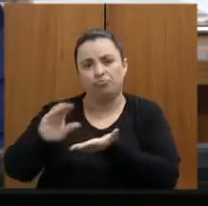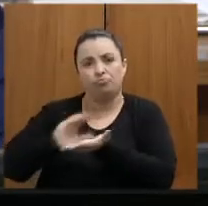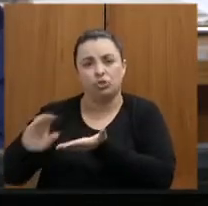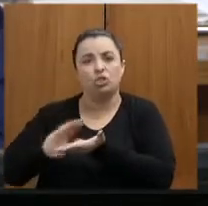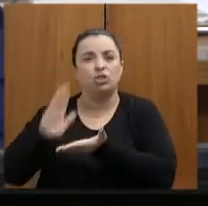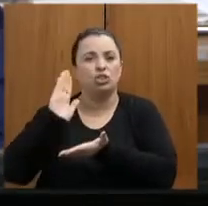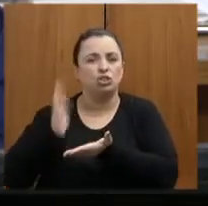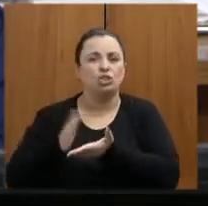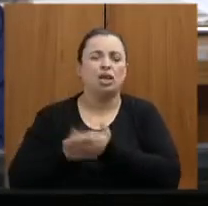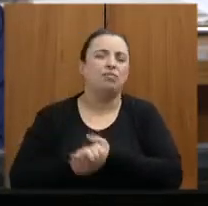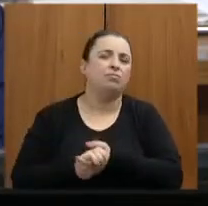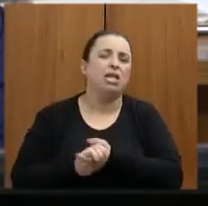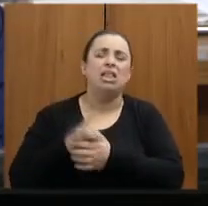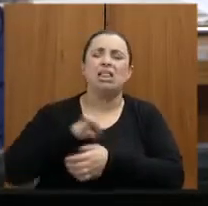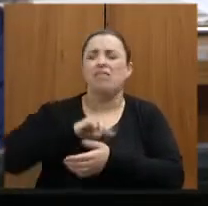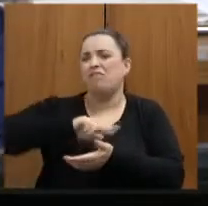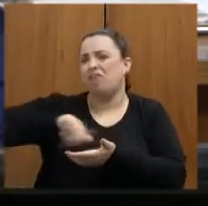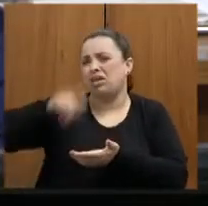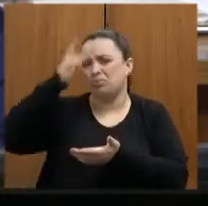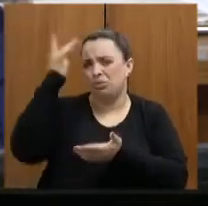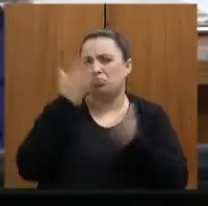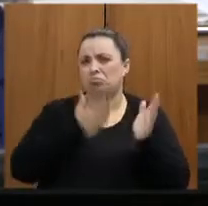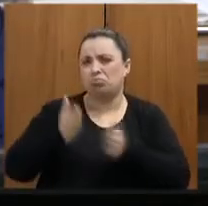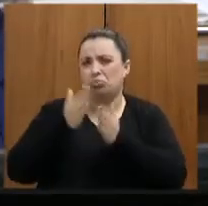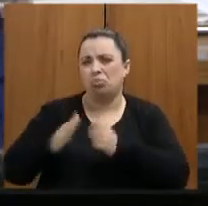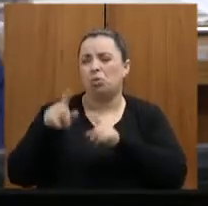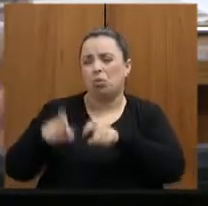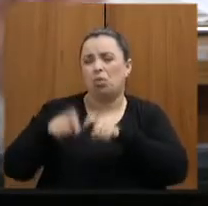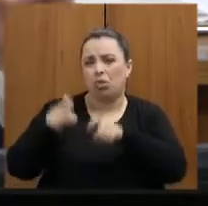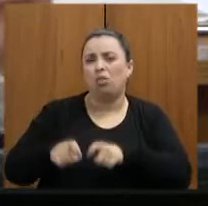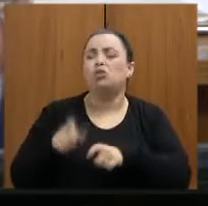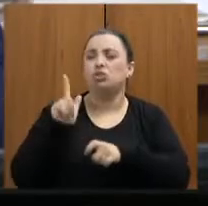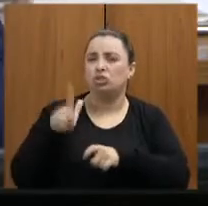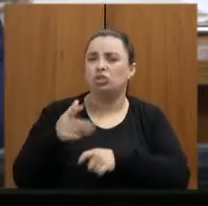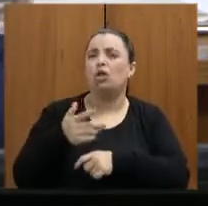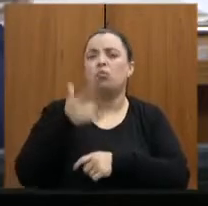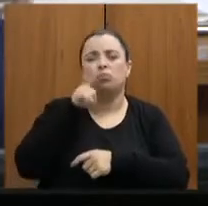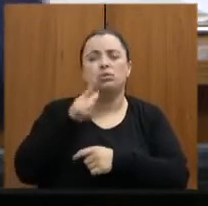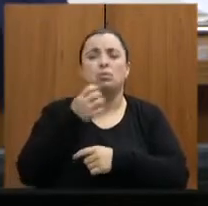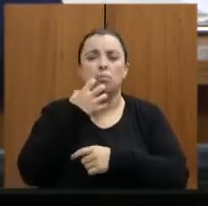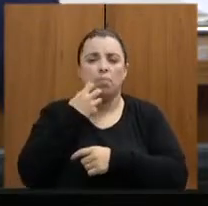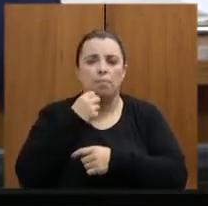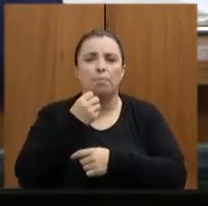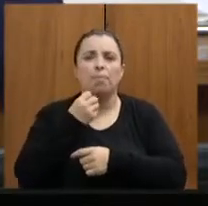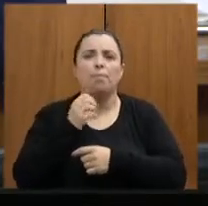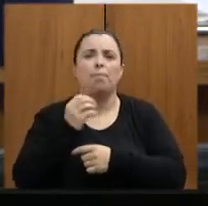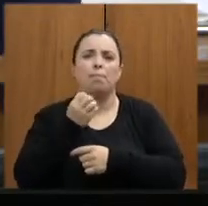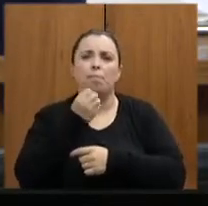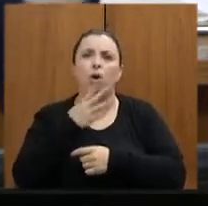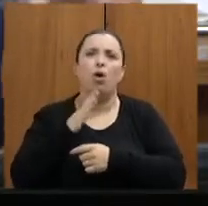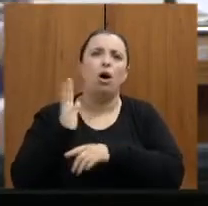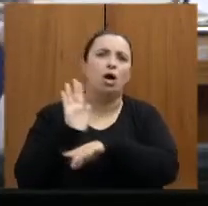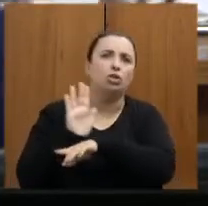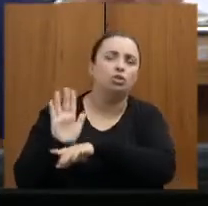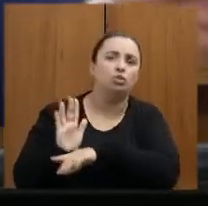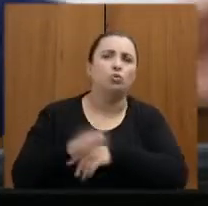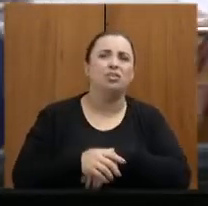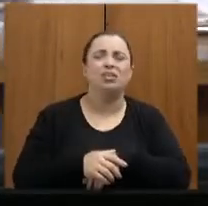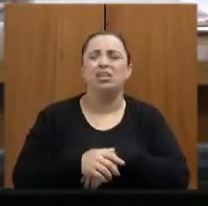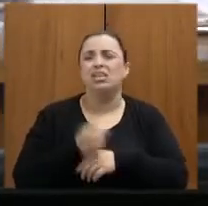11 mil toneladas de alimentos e mais 1156 entidades é